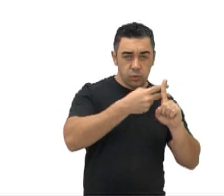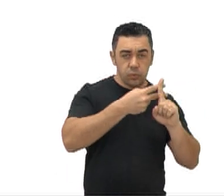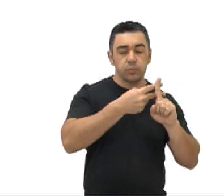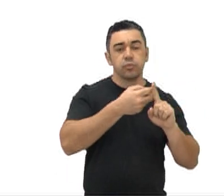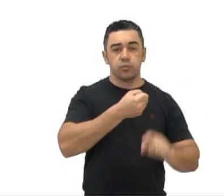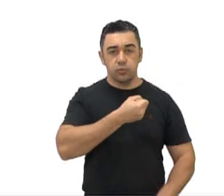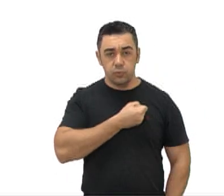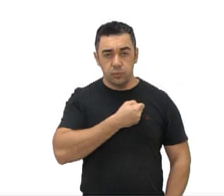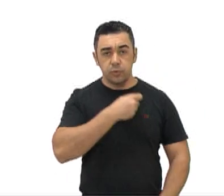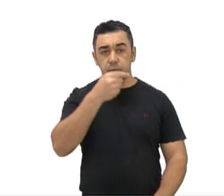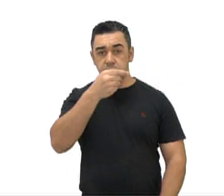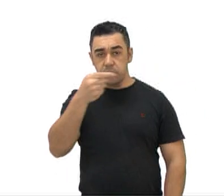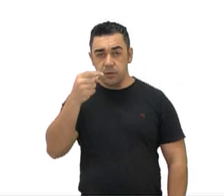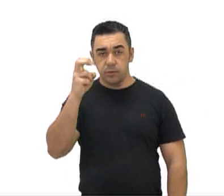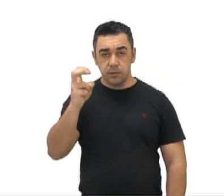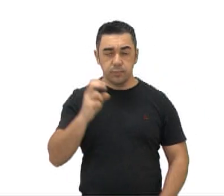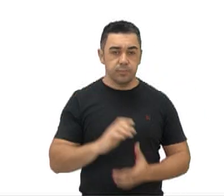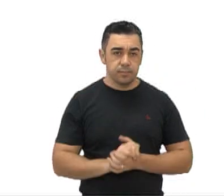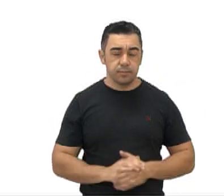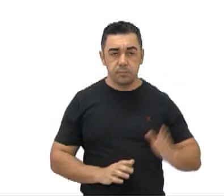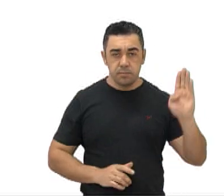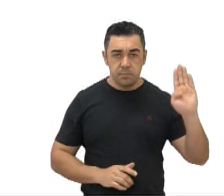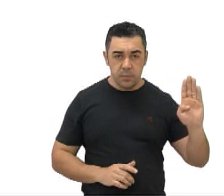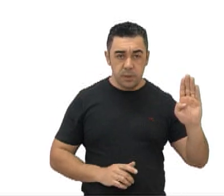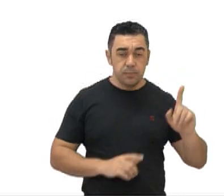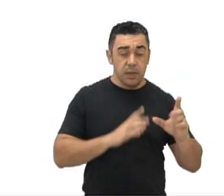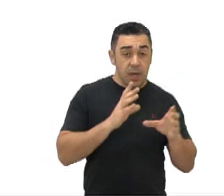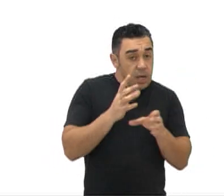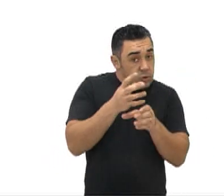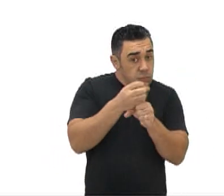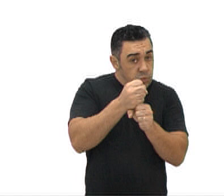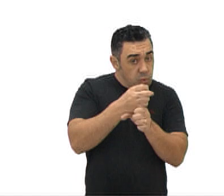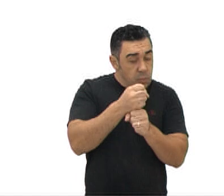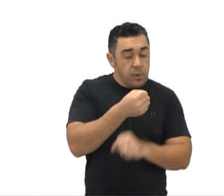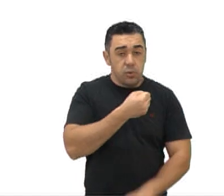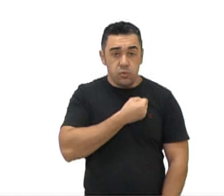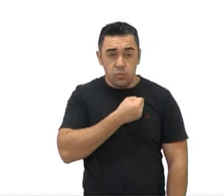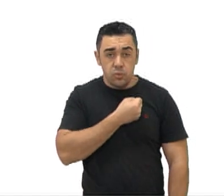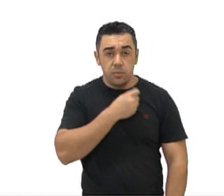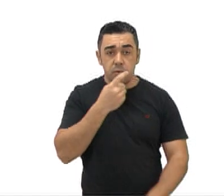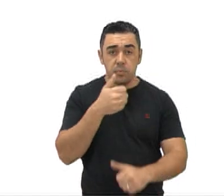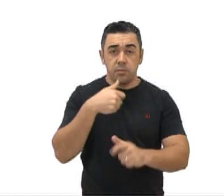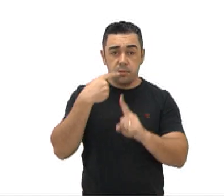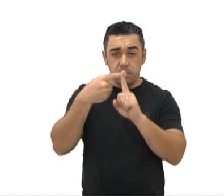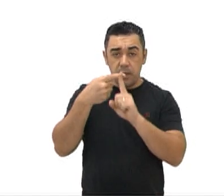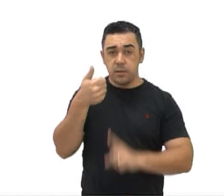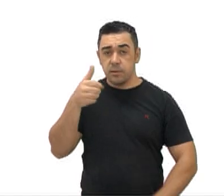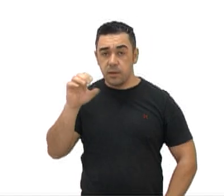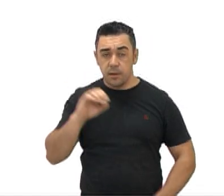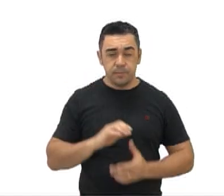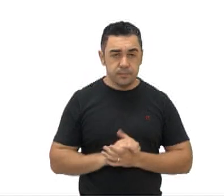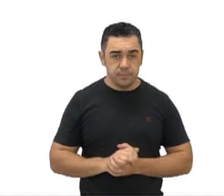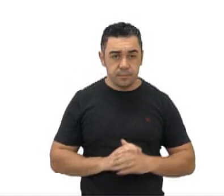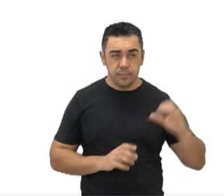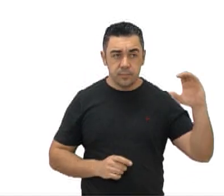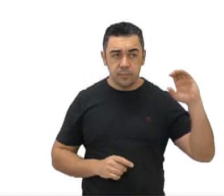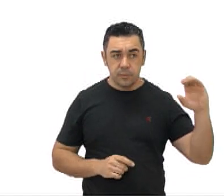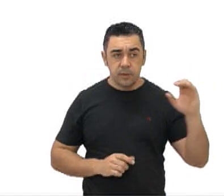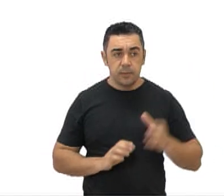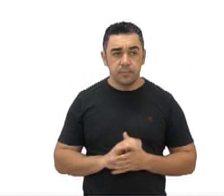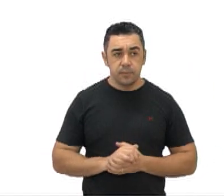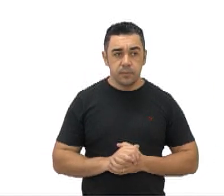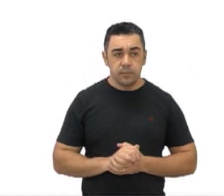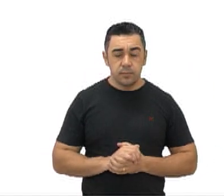menos 5. A letra B, a soma de um número com 10. A letra C,